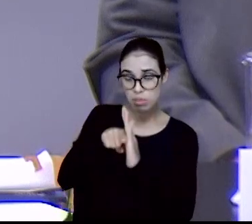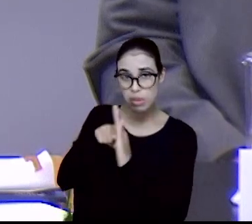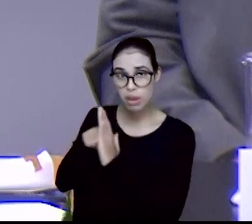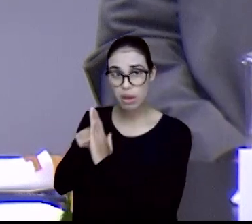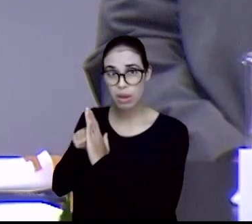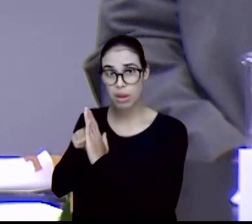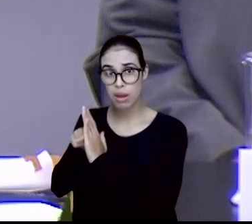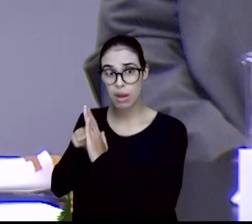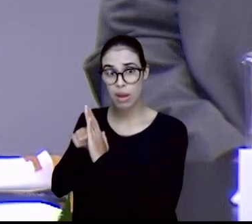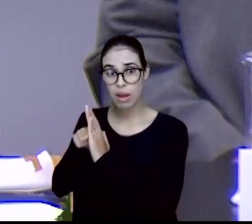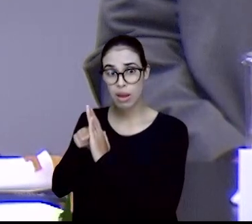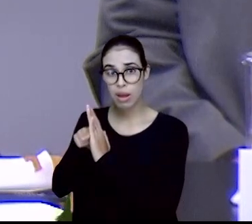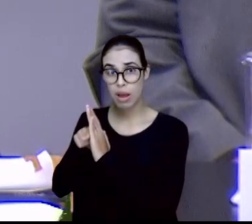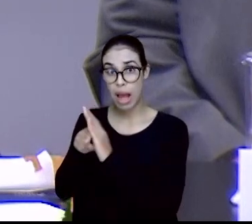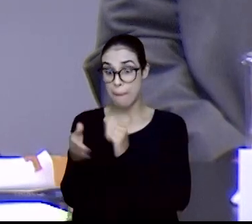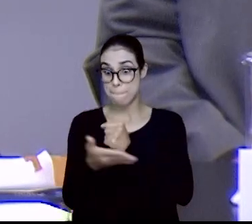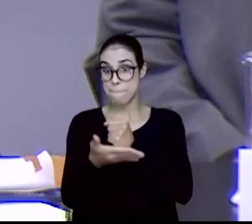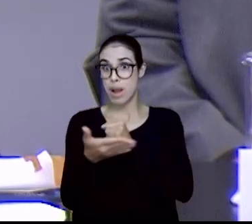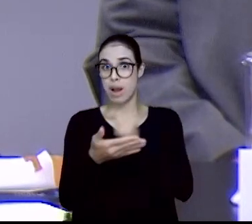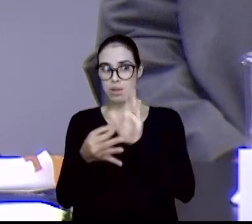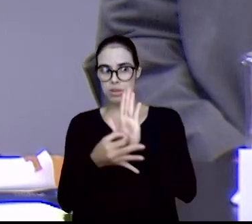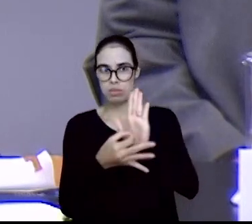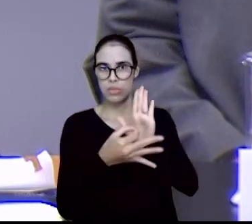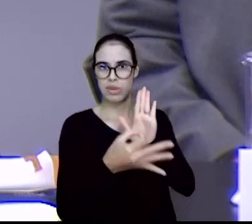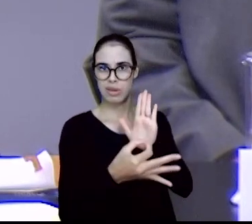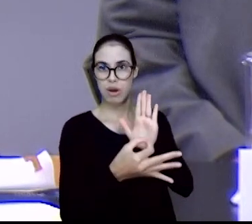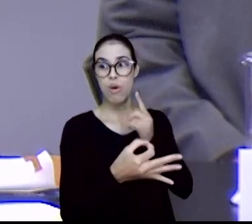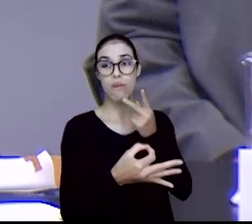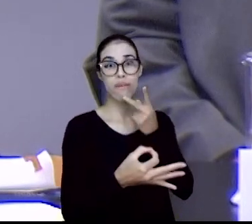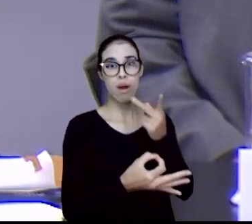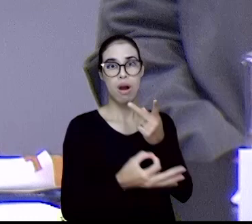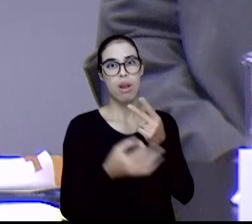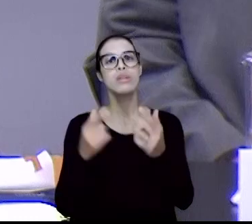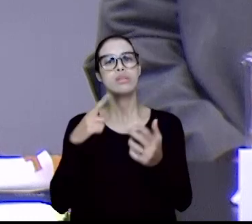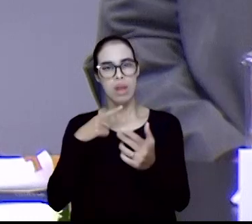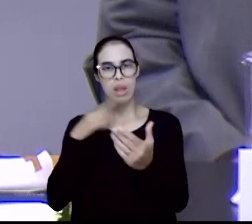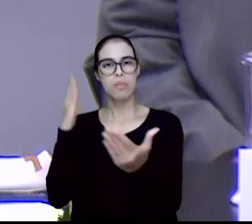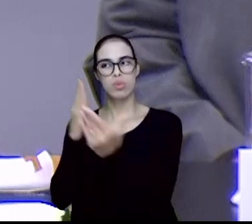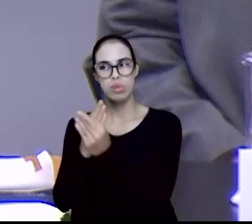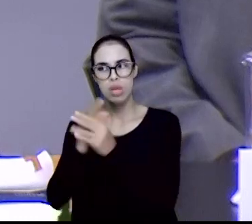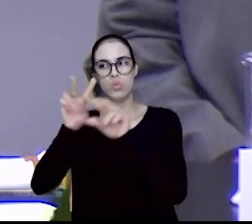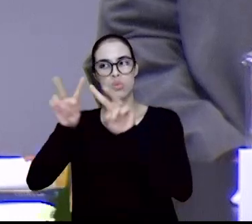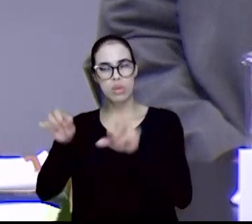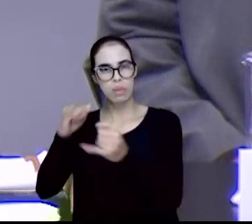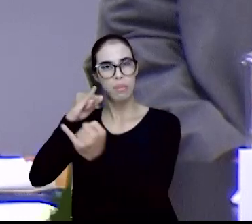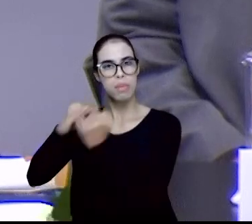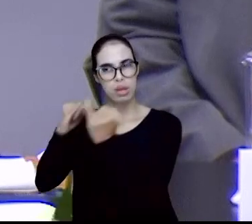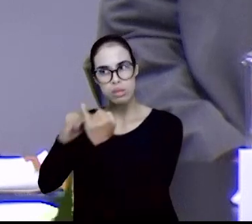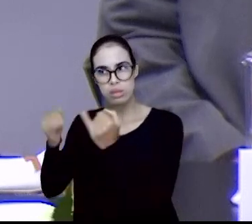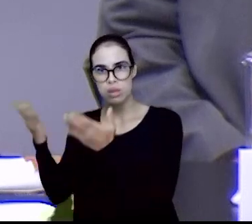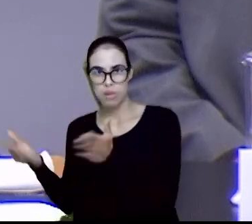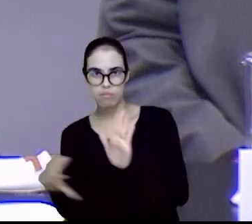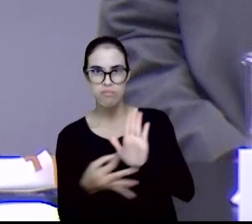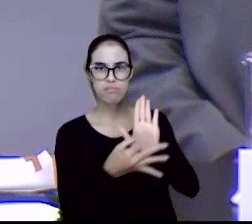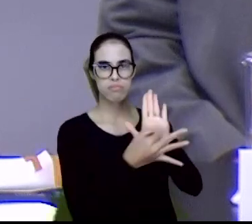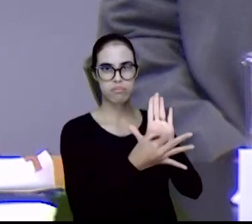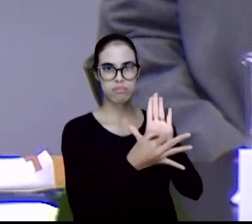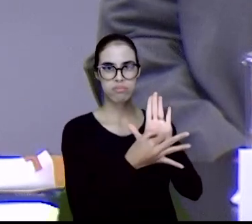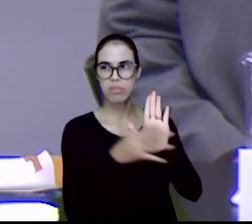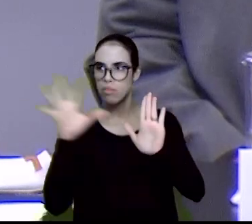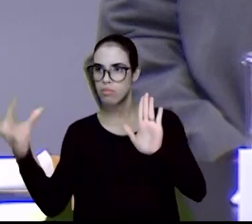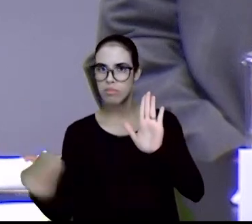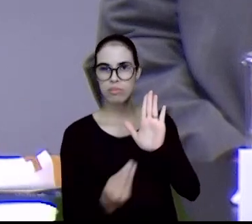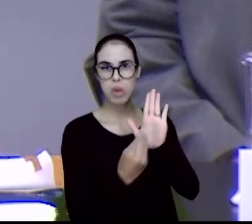muito simplificado pela simples invocação do precedente. Se já tem um precedente, não precisa escrever demais. Se estiver